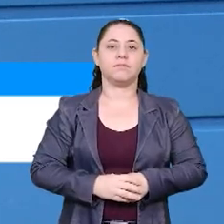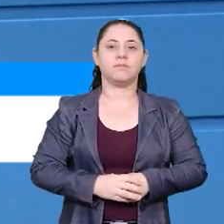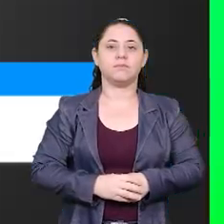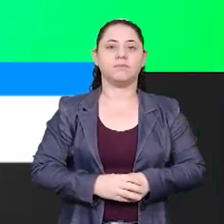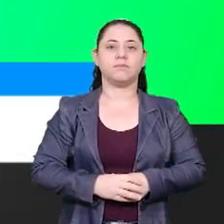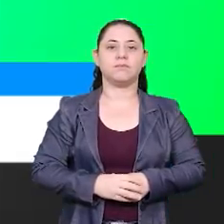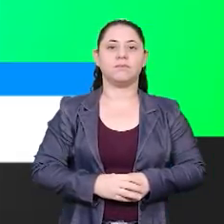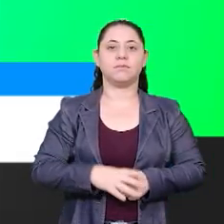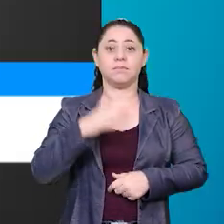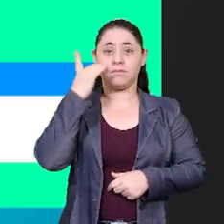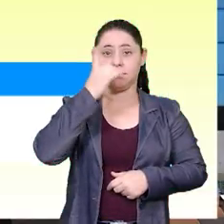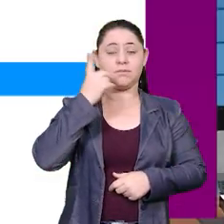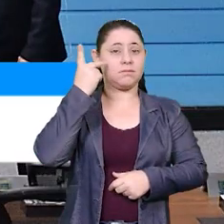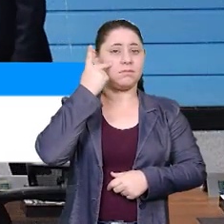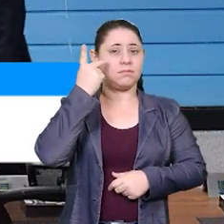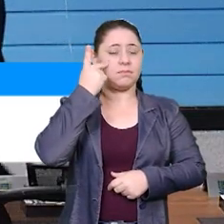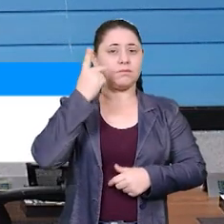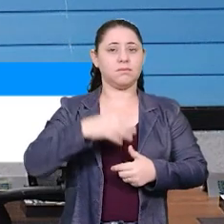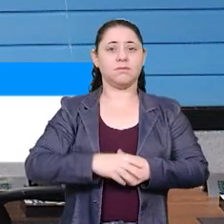Muito obrigado